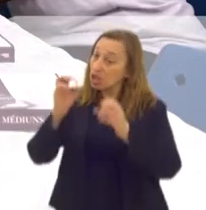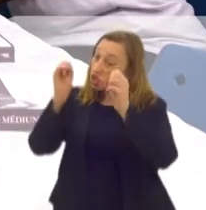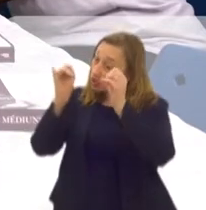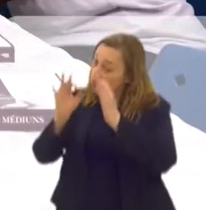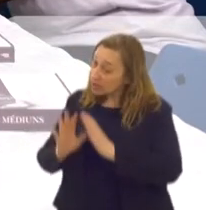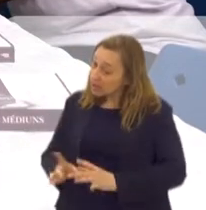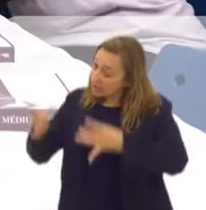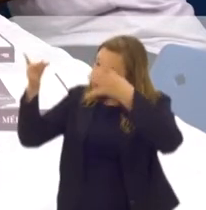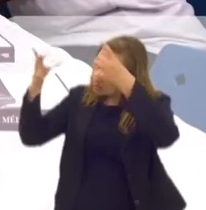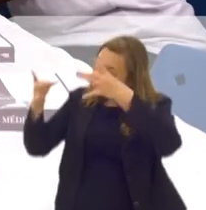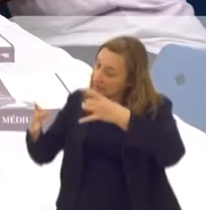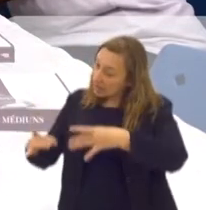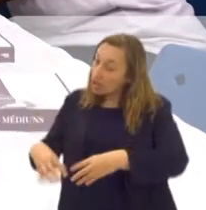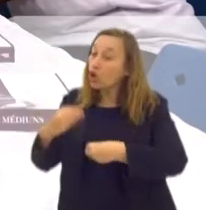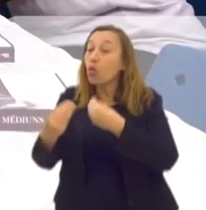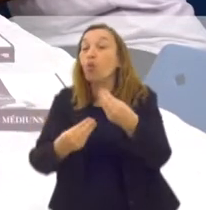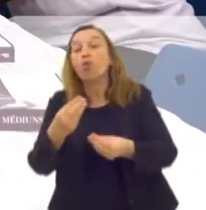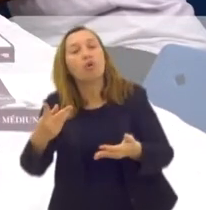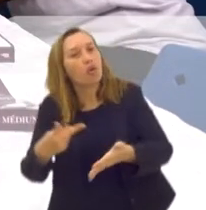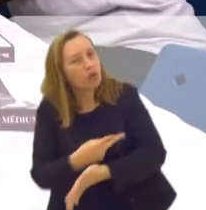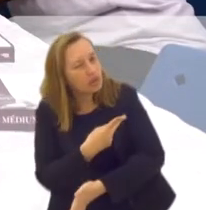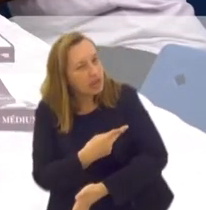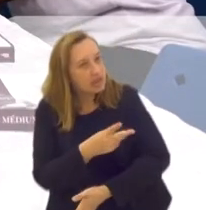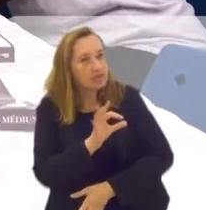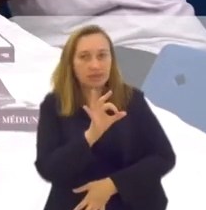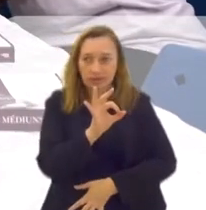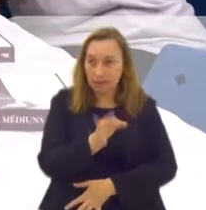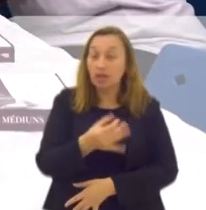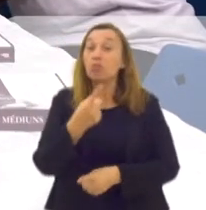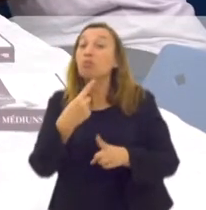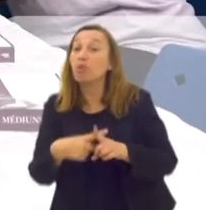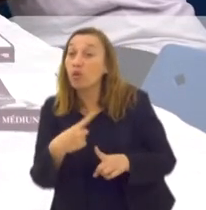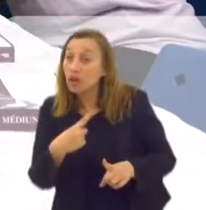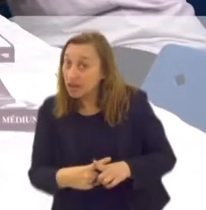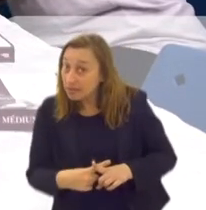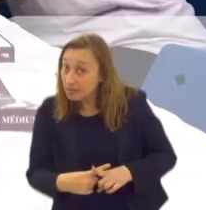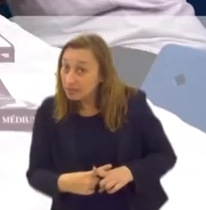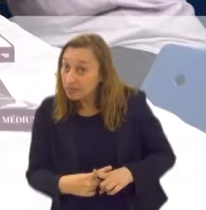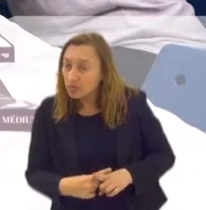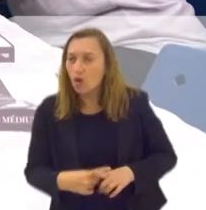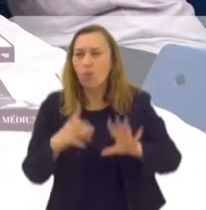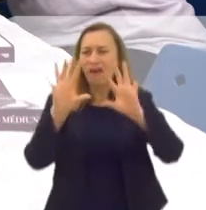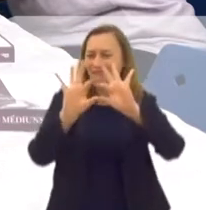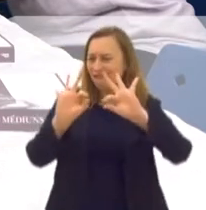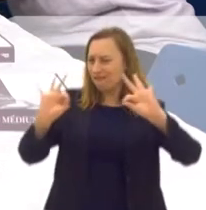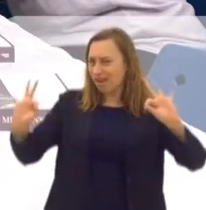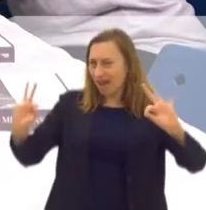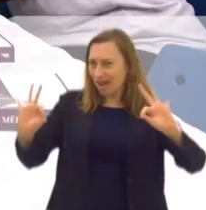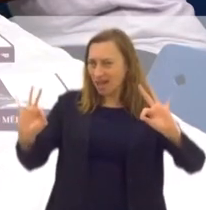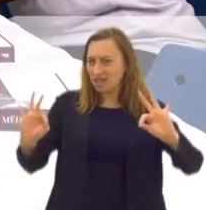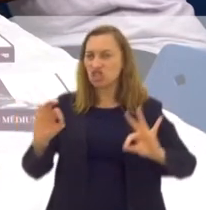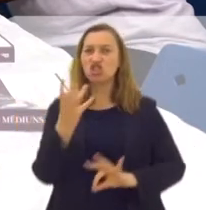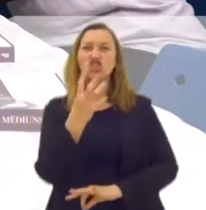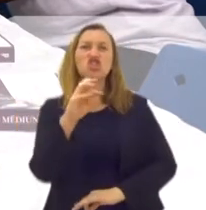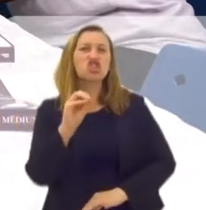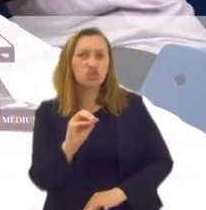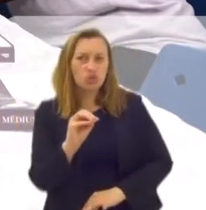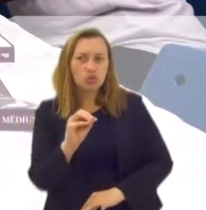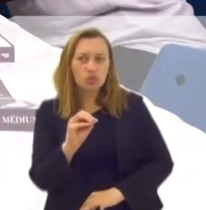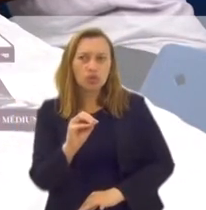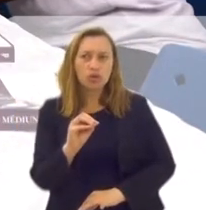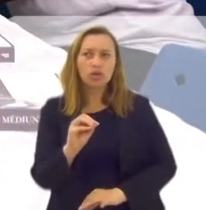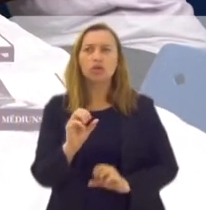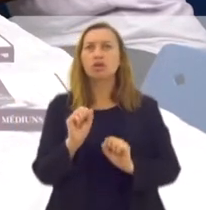trazer algum esclarecimento a respeito de como acontece. Certo. Por quê? É uma frase de Chico